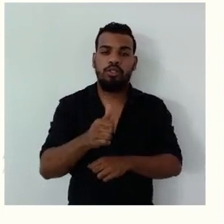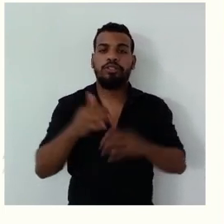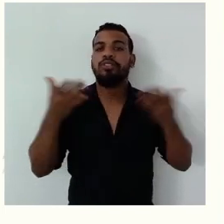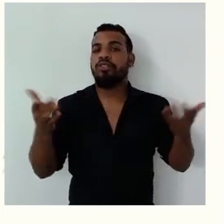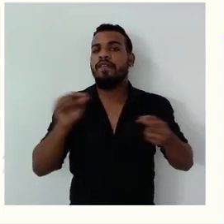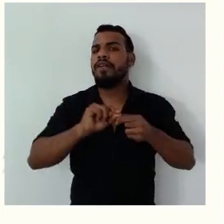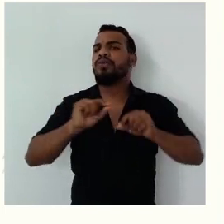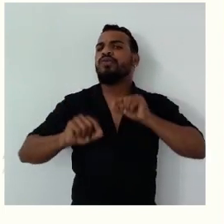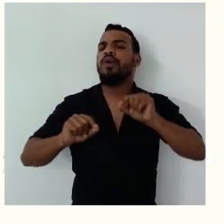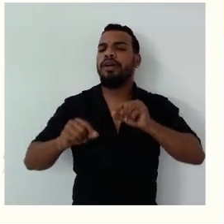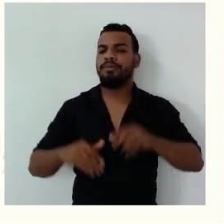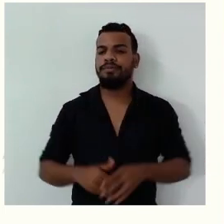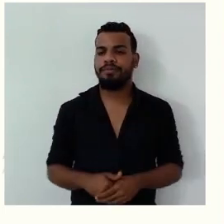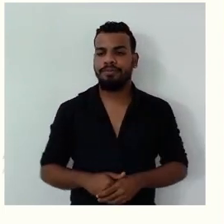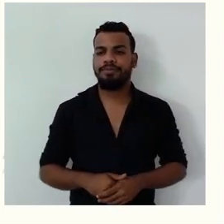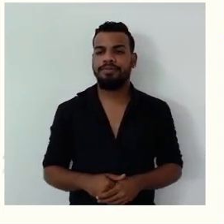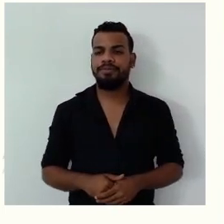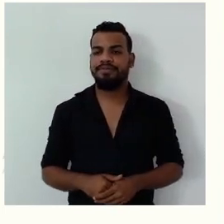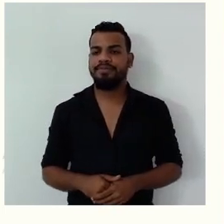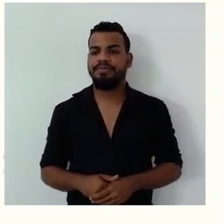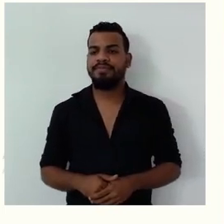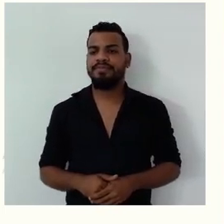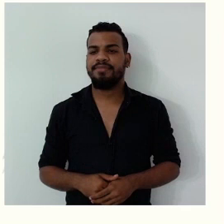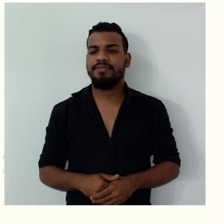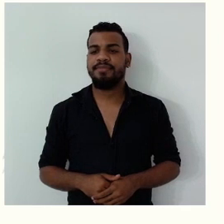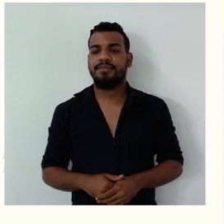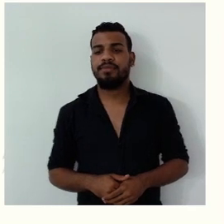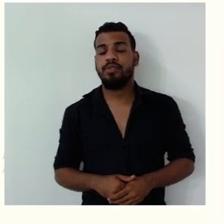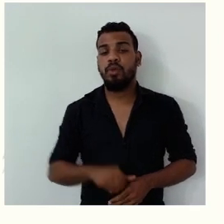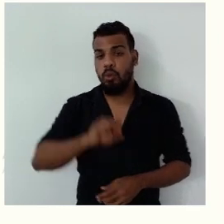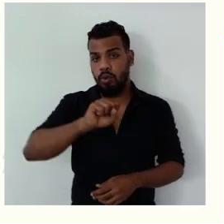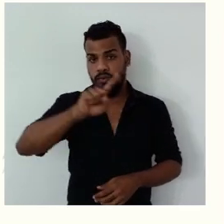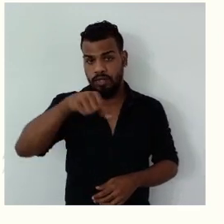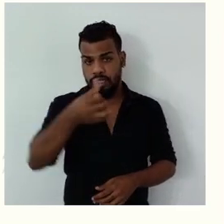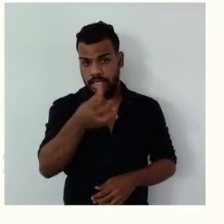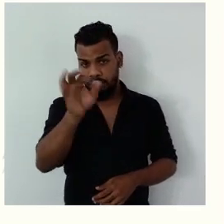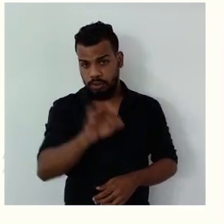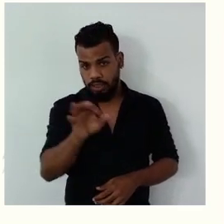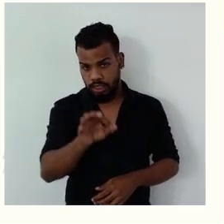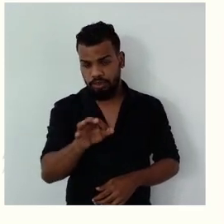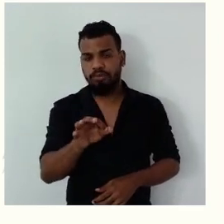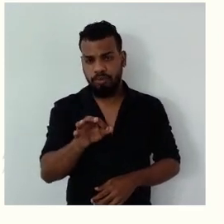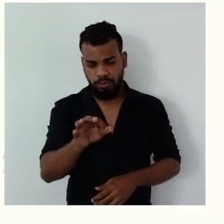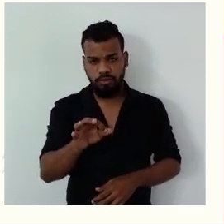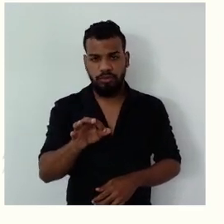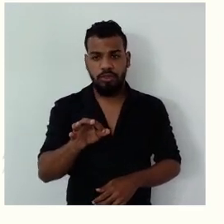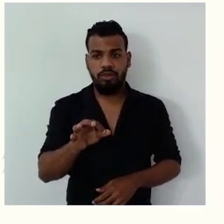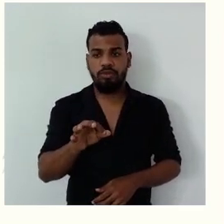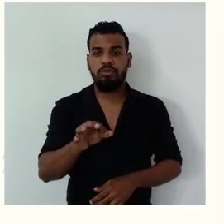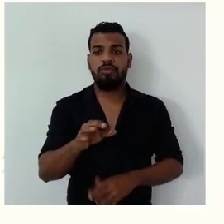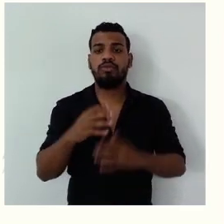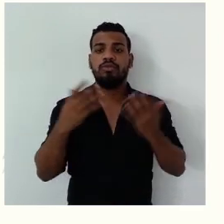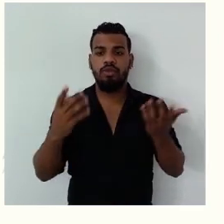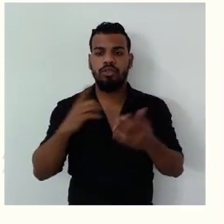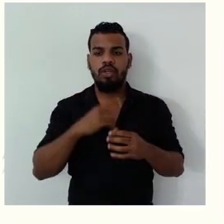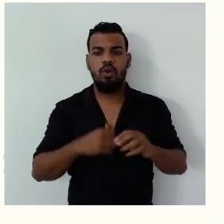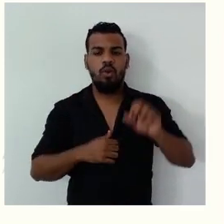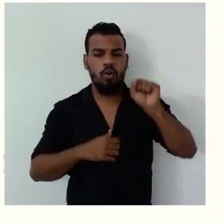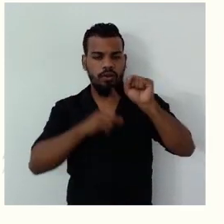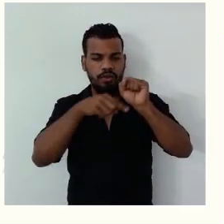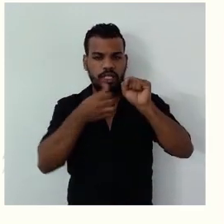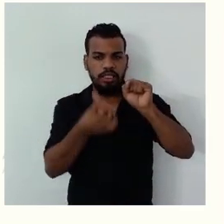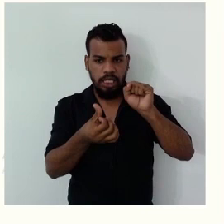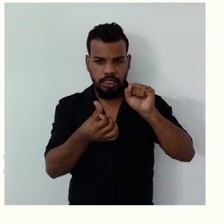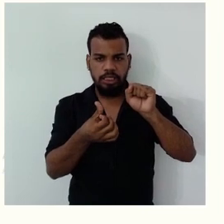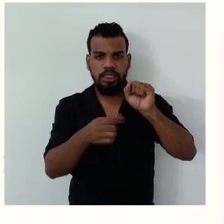que você vai fazer? Beleza, 8,6% desse número. Então fica 8,6